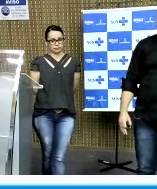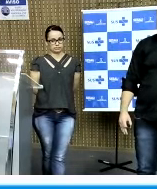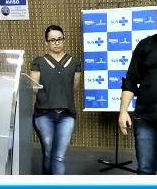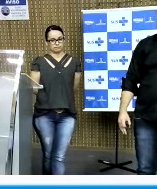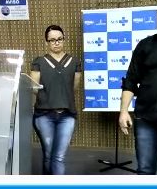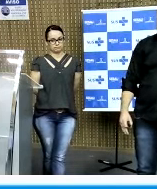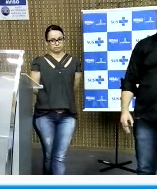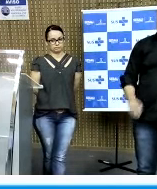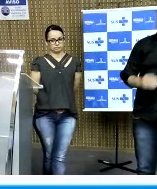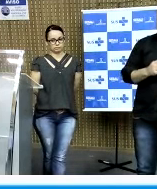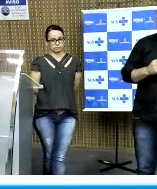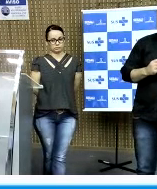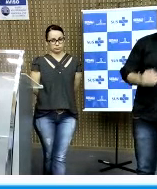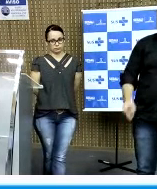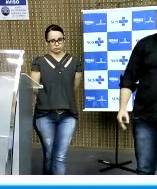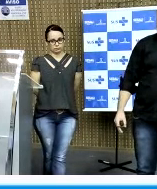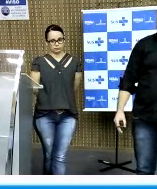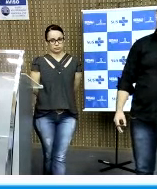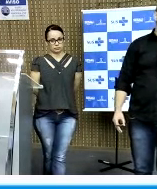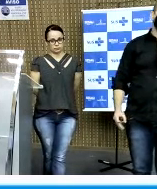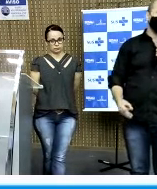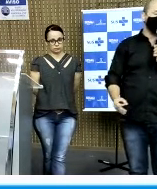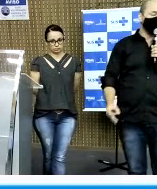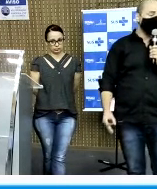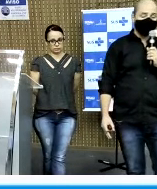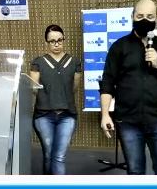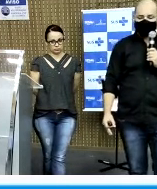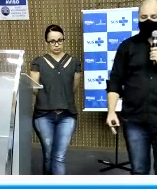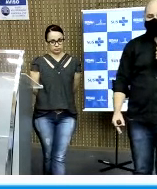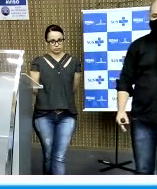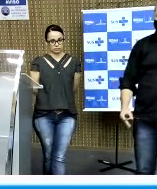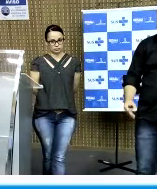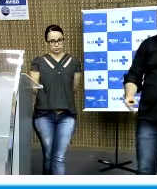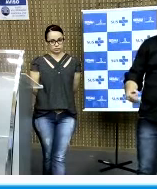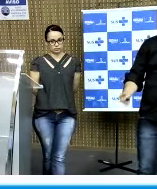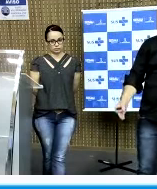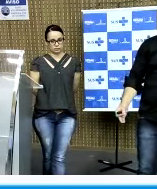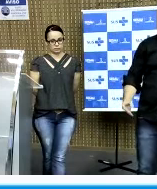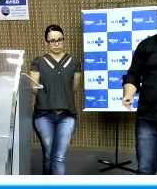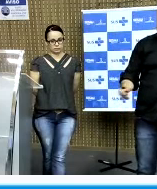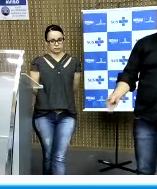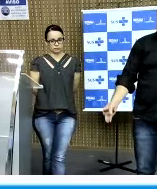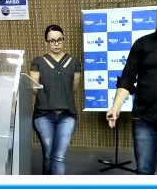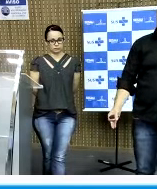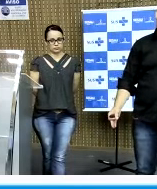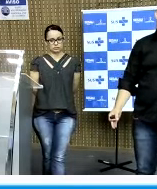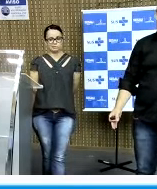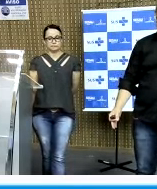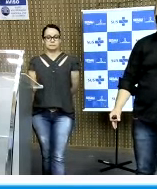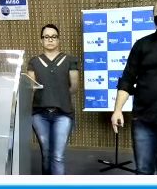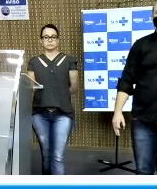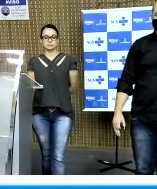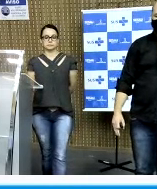2020 e 50% em 2021. Ainda é uma abordagem precoce que tem que ser melhorada, fazer o início precoce,